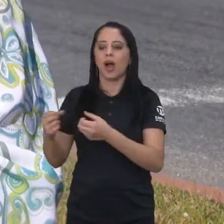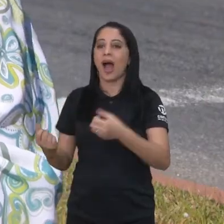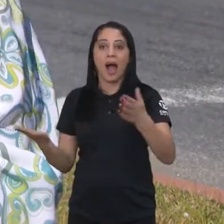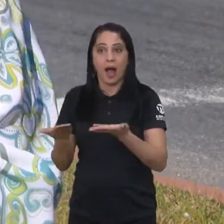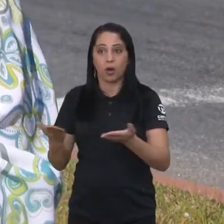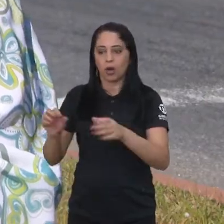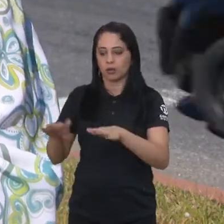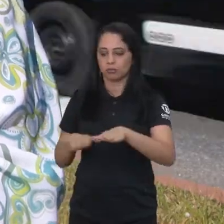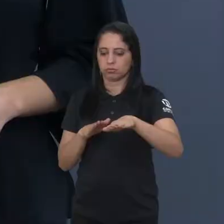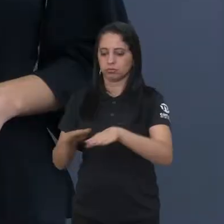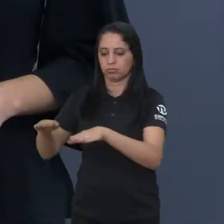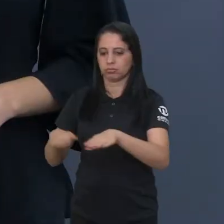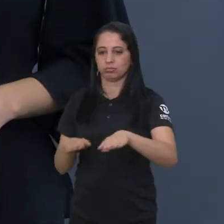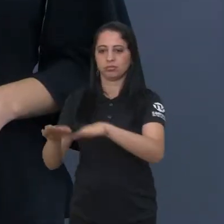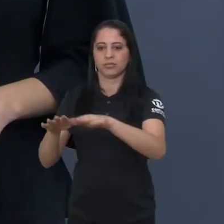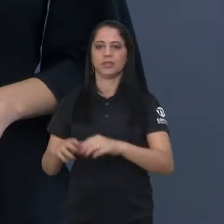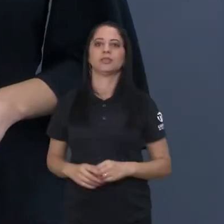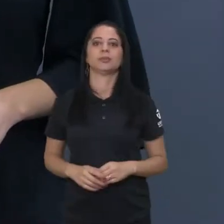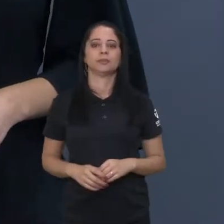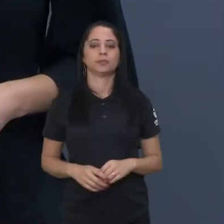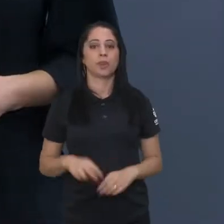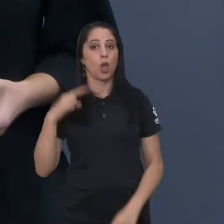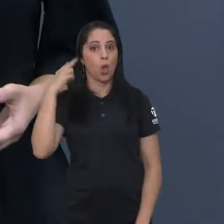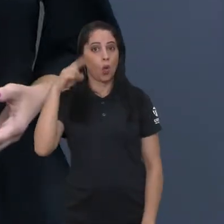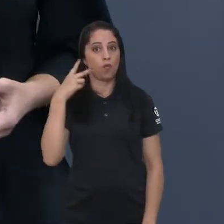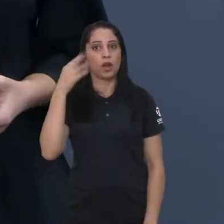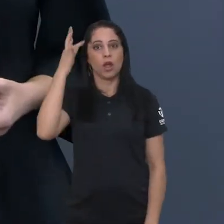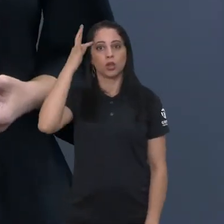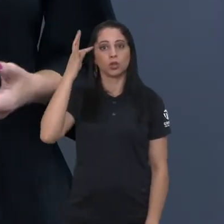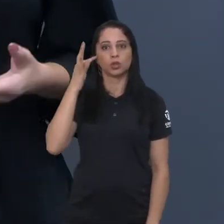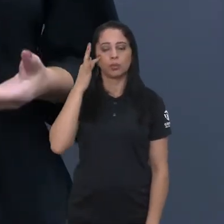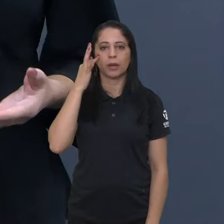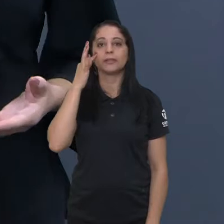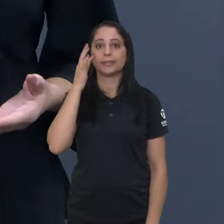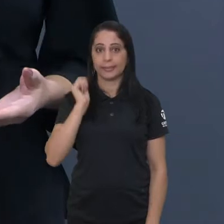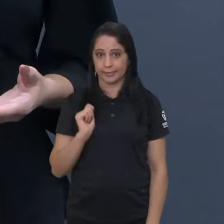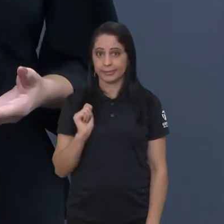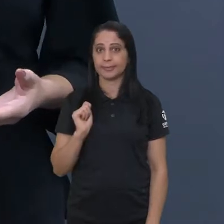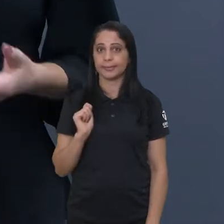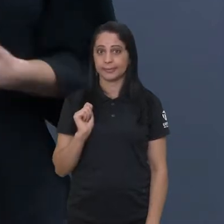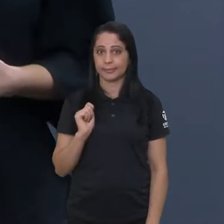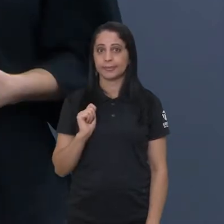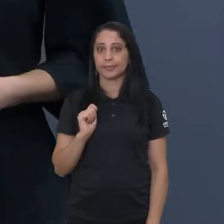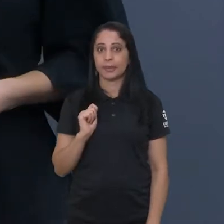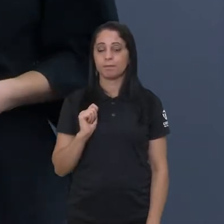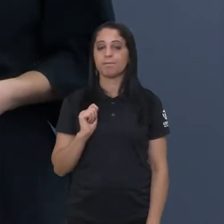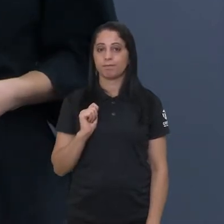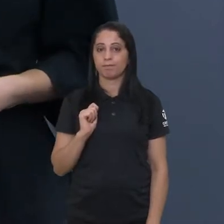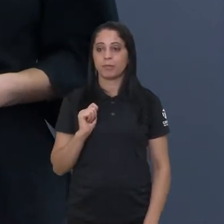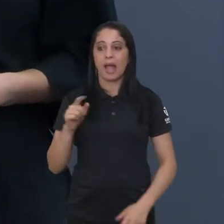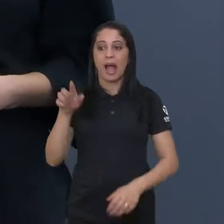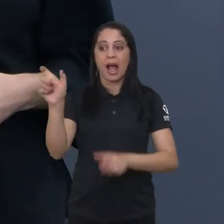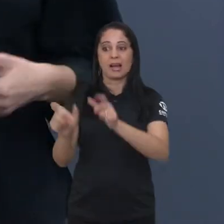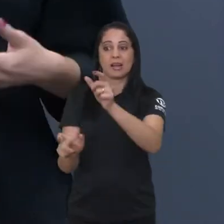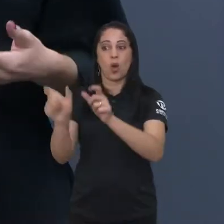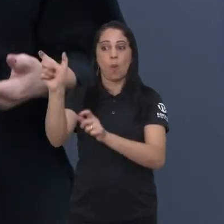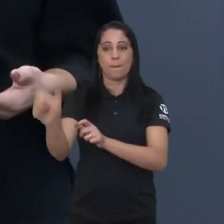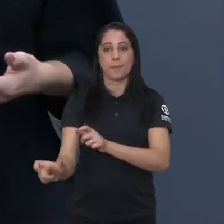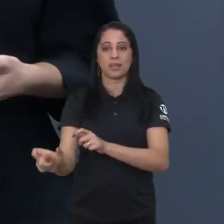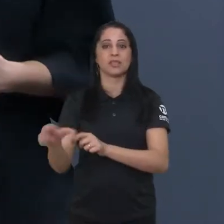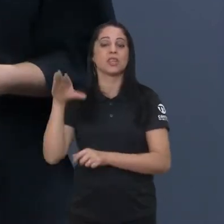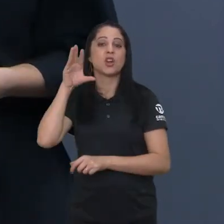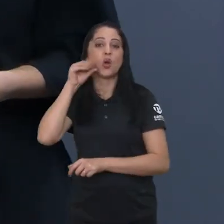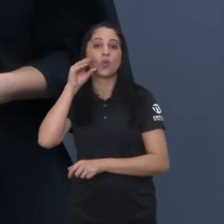temos problema mais. E o vereador Tomás Henrique recebeu uma denúncia por meio de suas redes sociais de que um